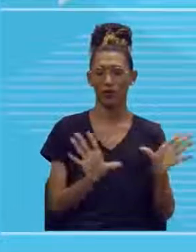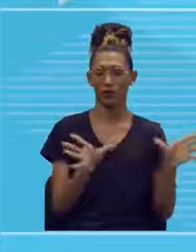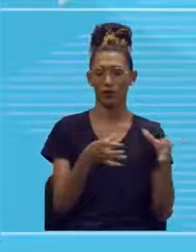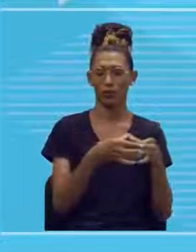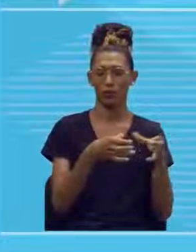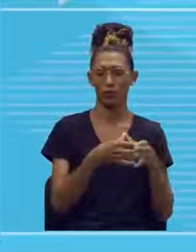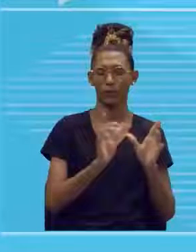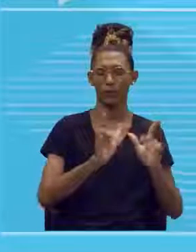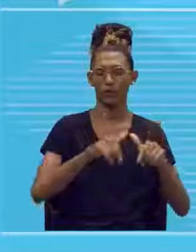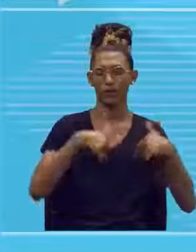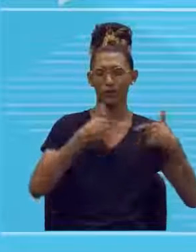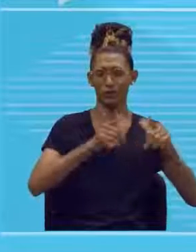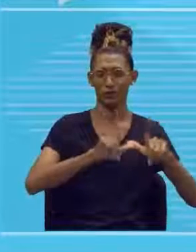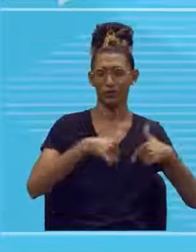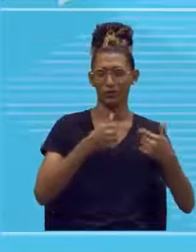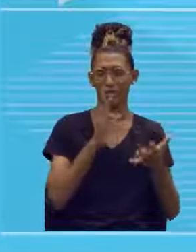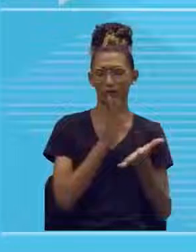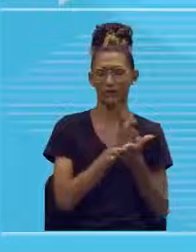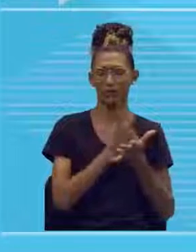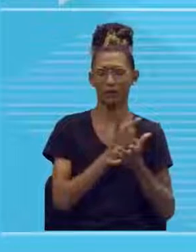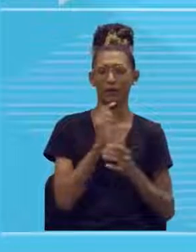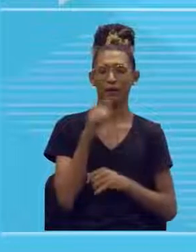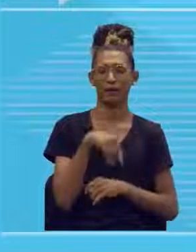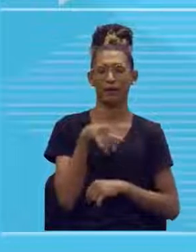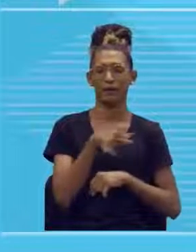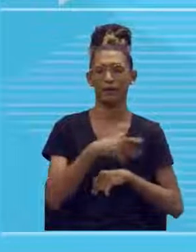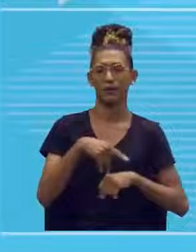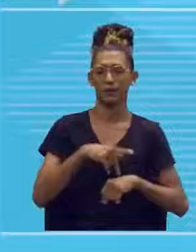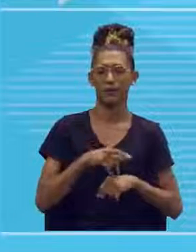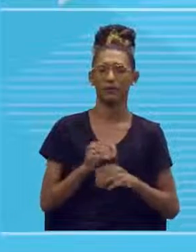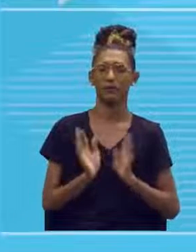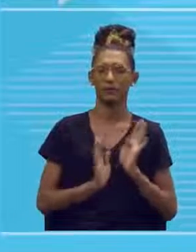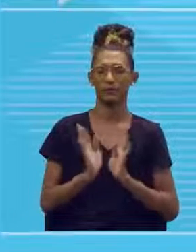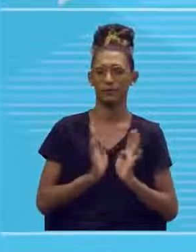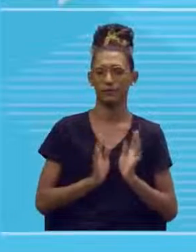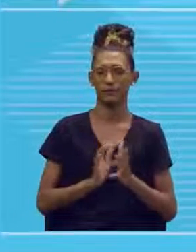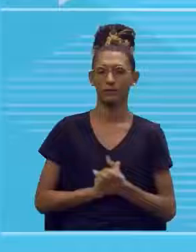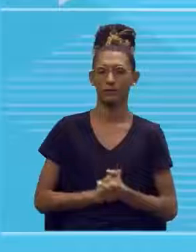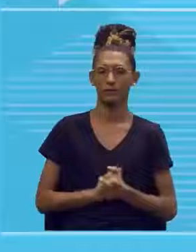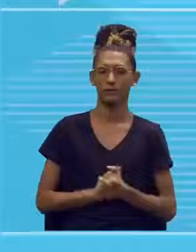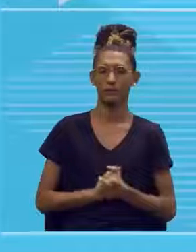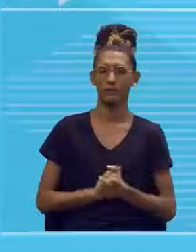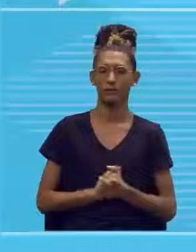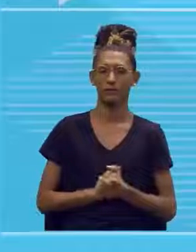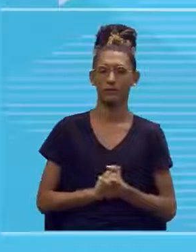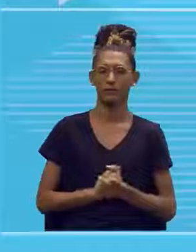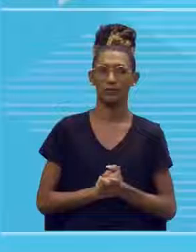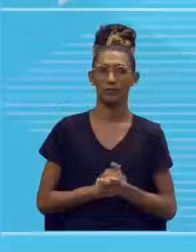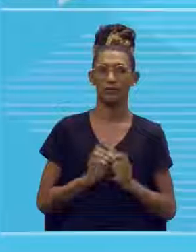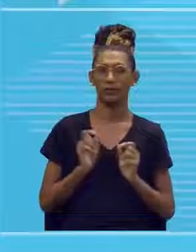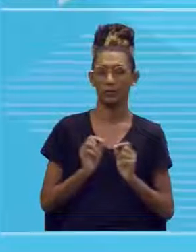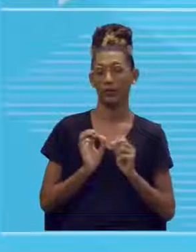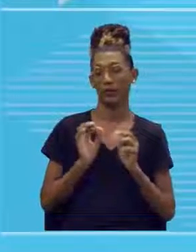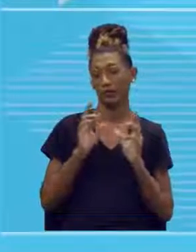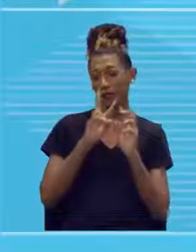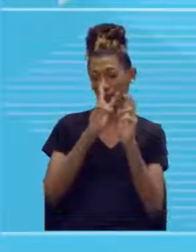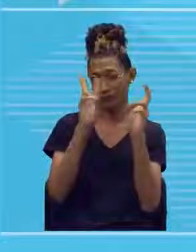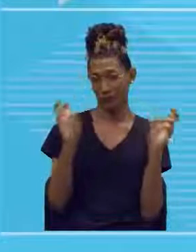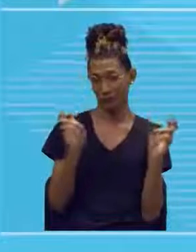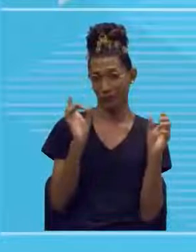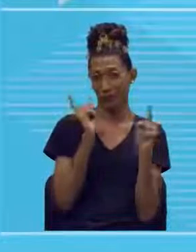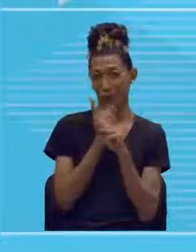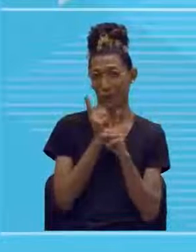lutam tanto aqui no nosso país desde essas épocas do tal descobrimento